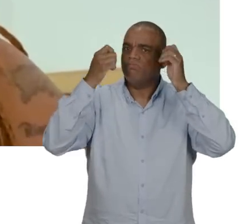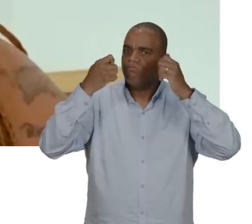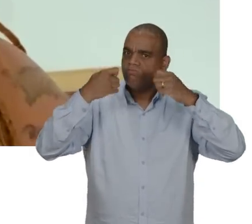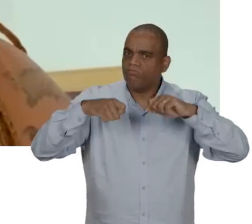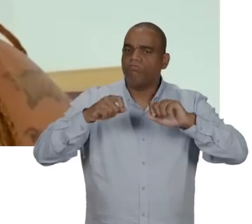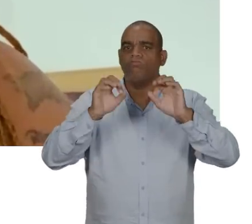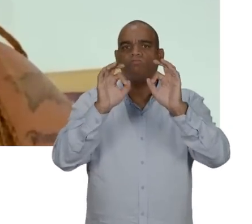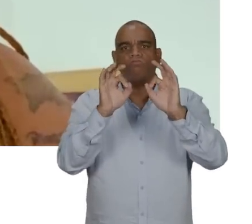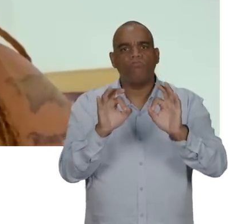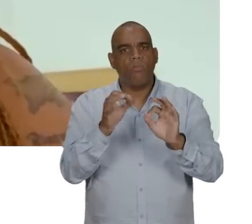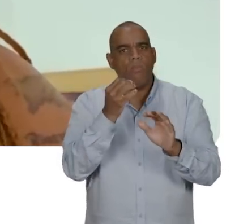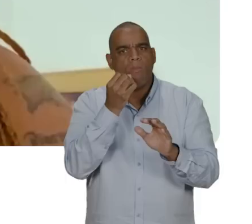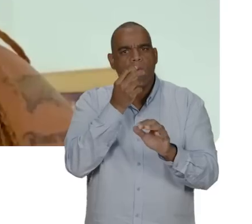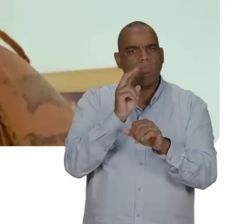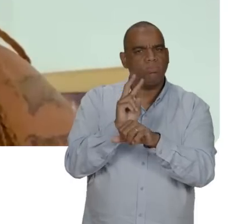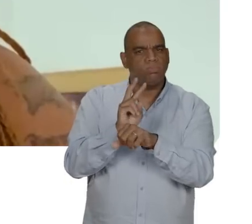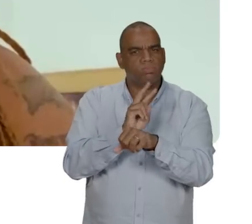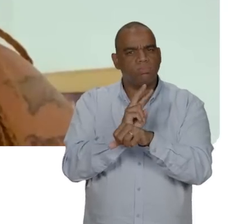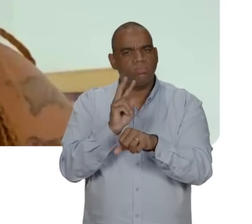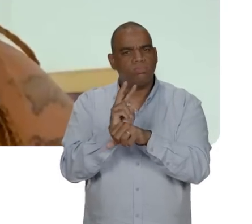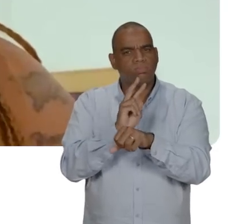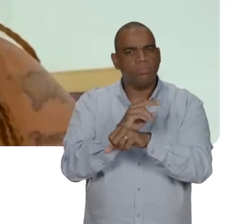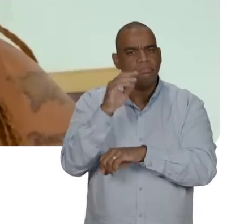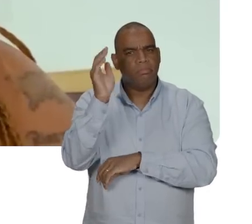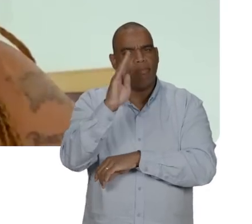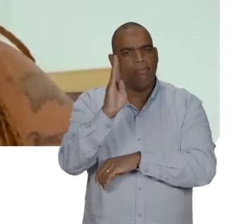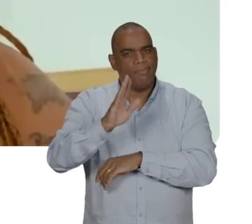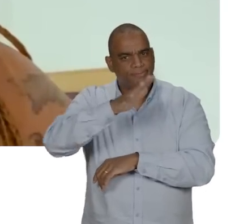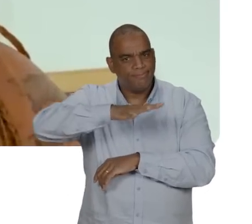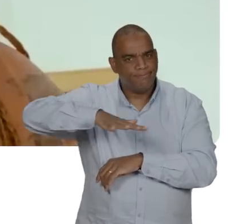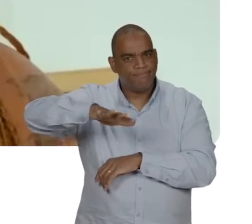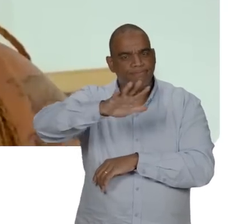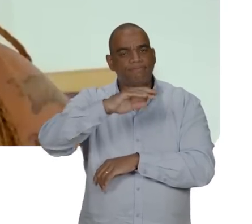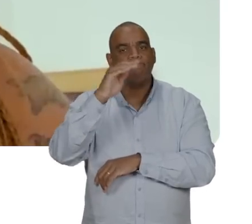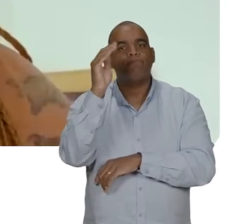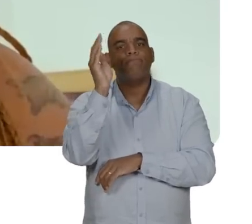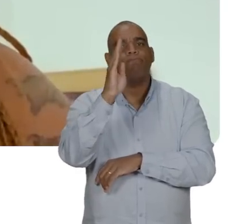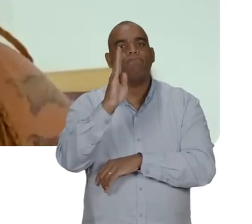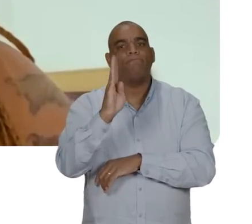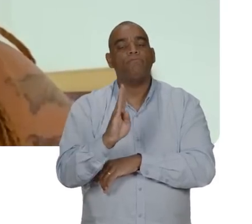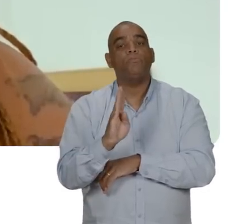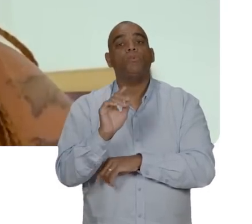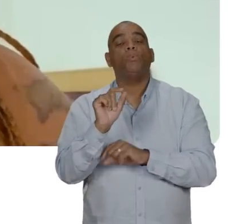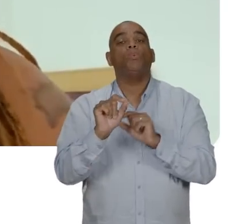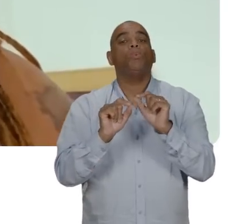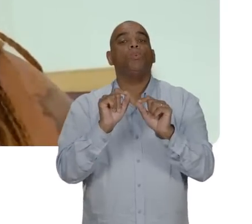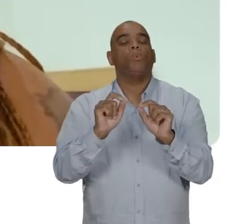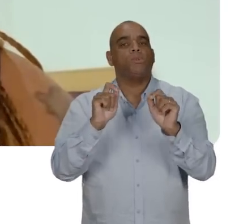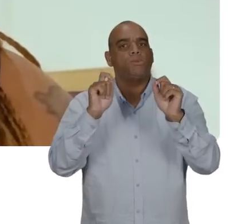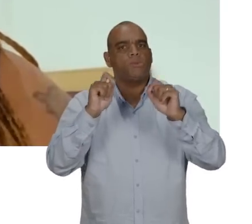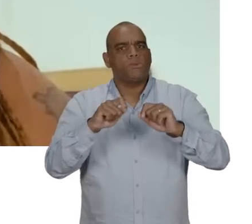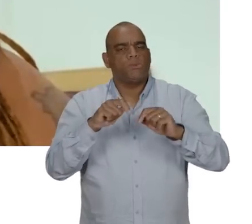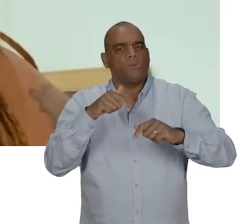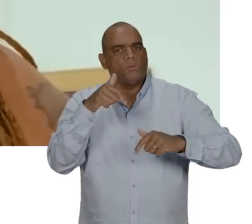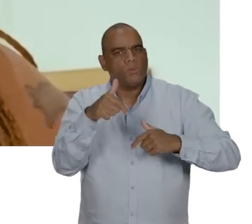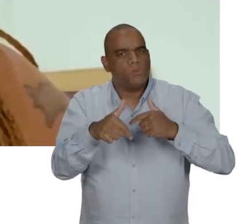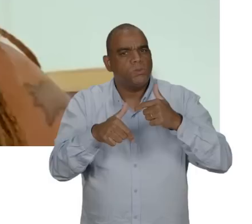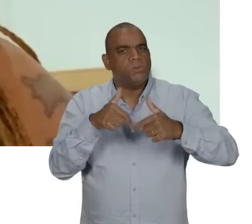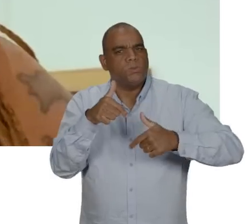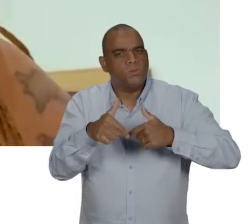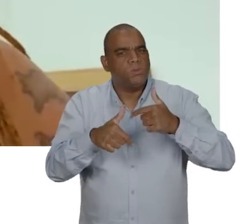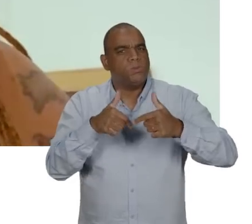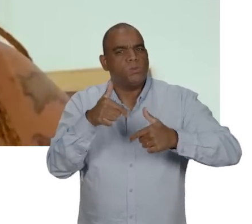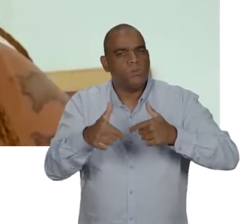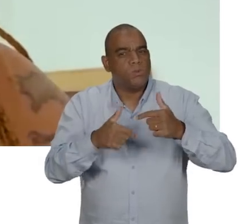indígenas, que fazem uma defesa importantíssima para nós, né, do nosso país, do nosso território. Então, o trabalho que a gente tem feito é um